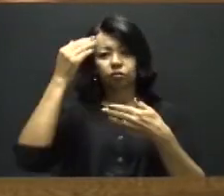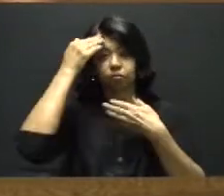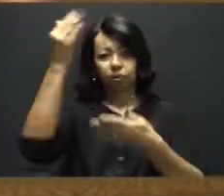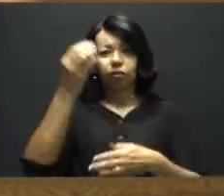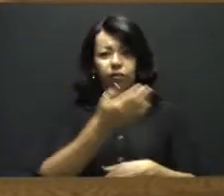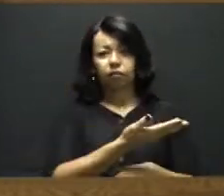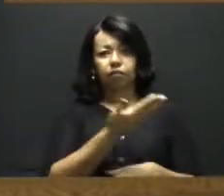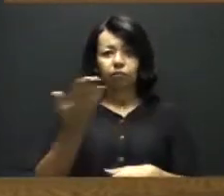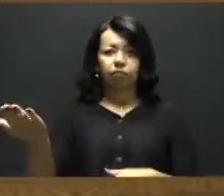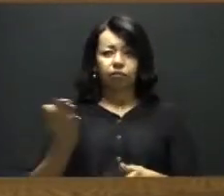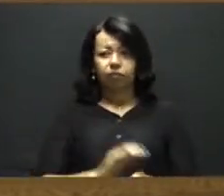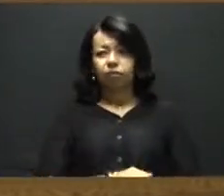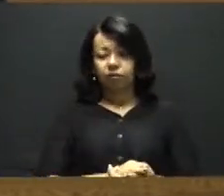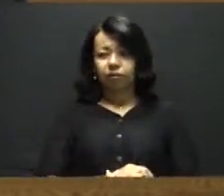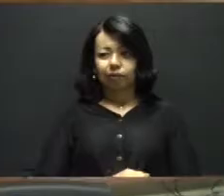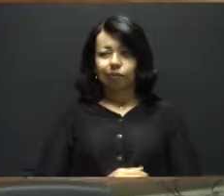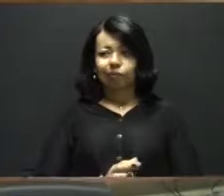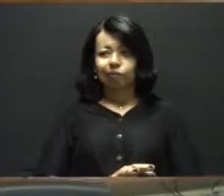todos